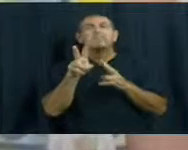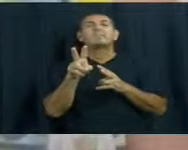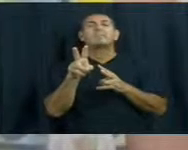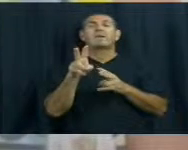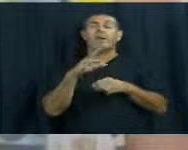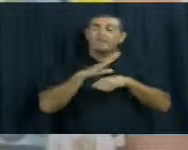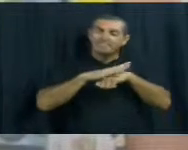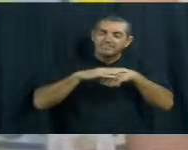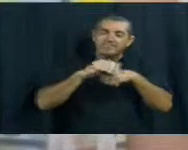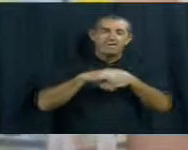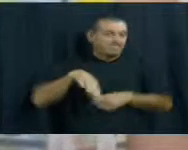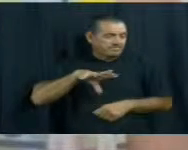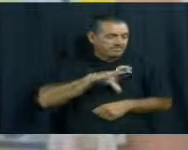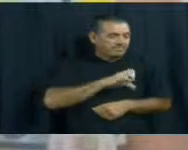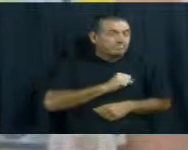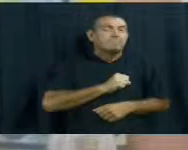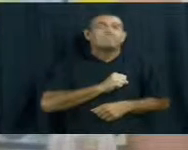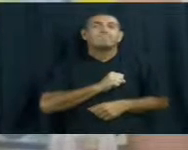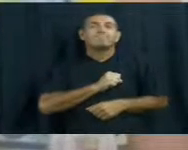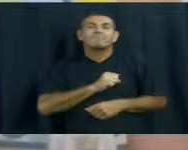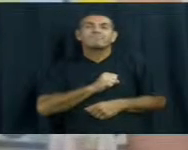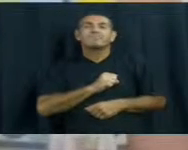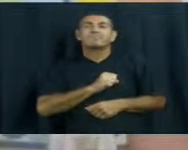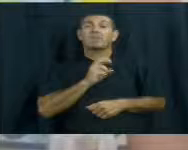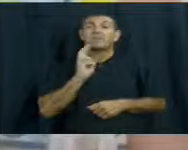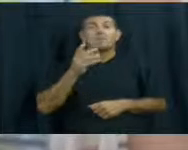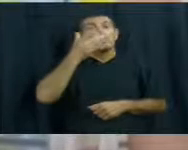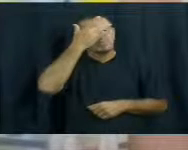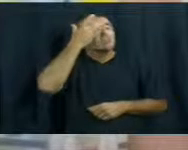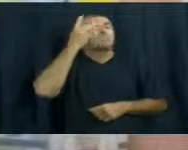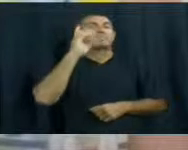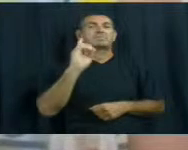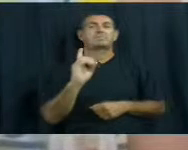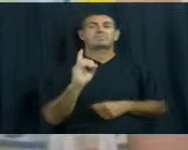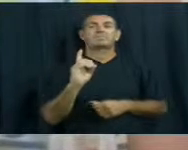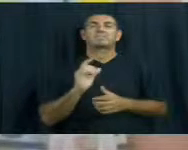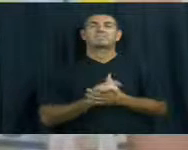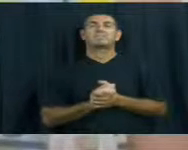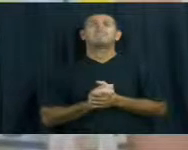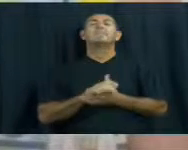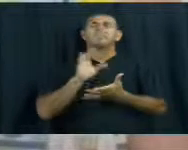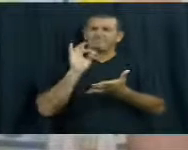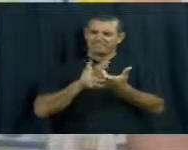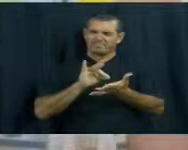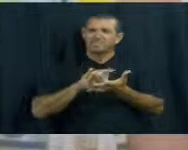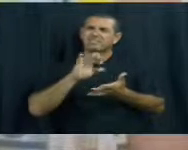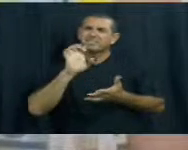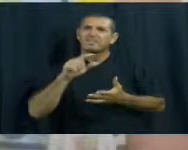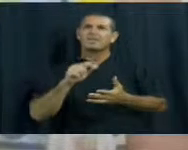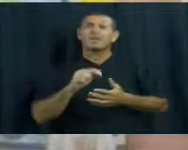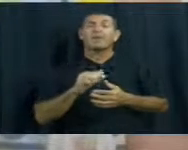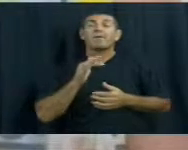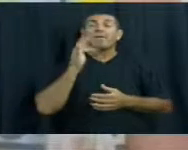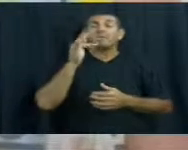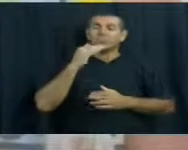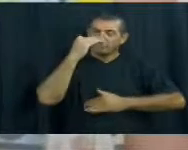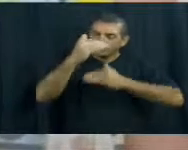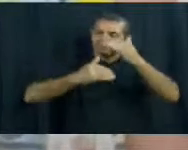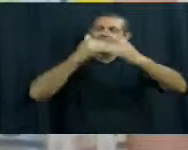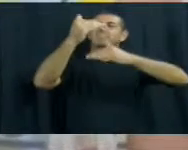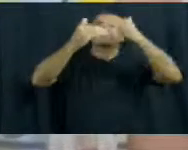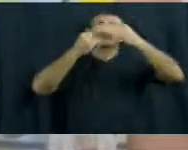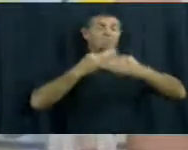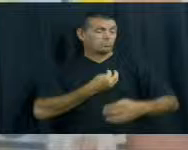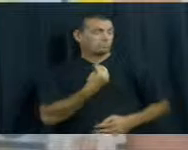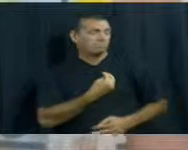de carinho, de amor, de afeto por essas pessoas, que com certeza irão levar para o resto das suas